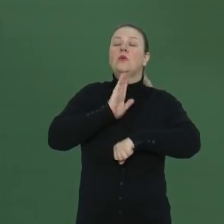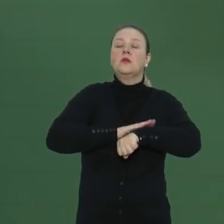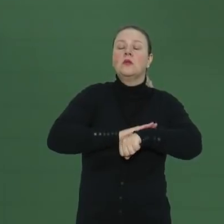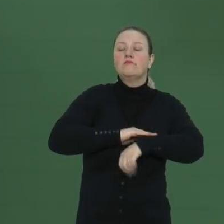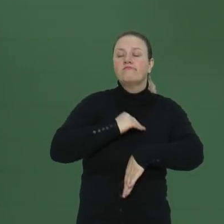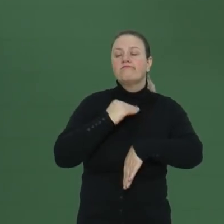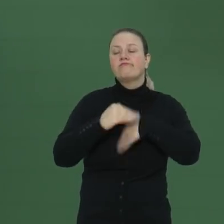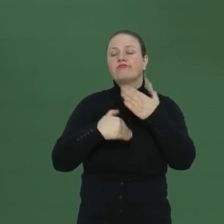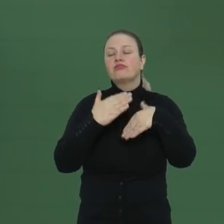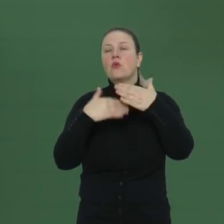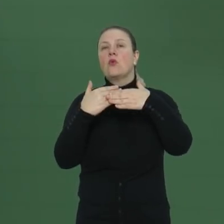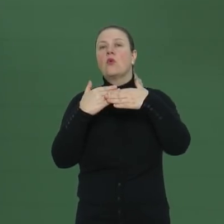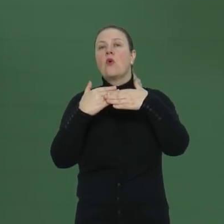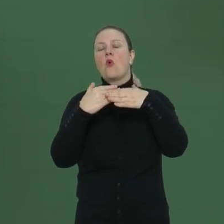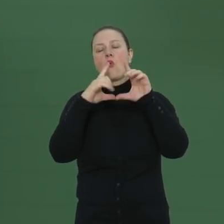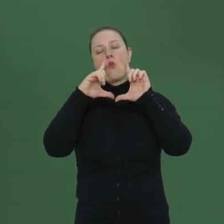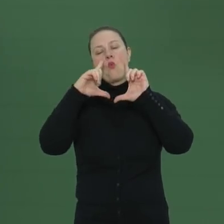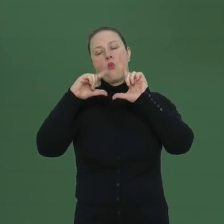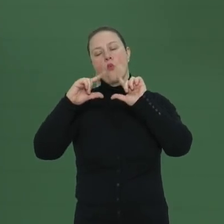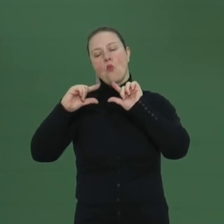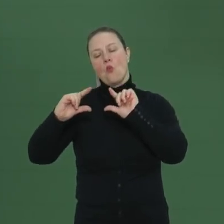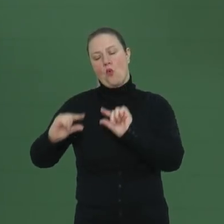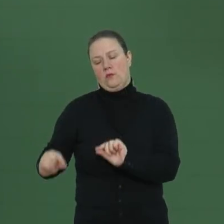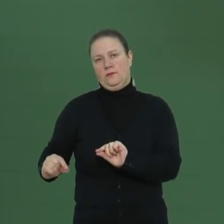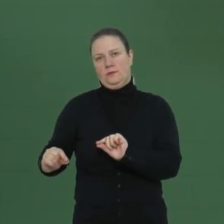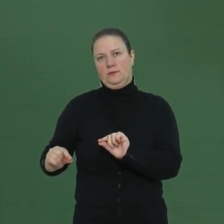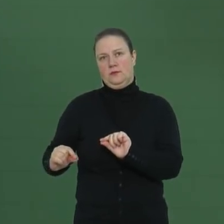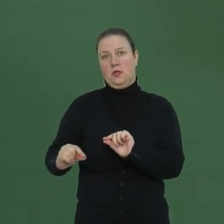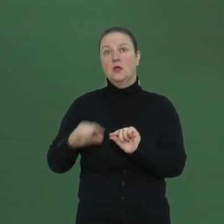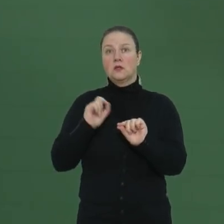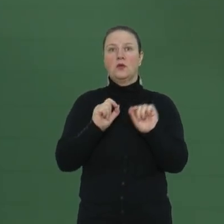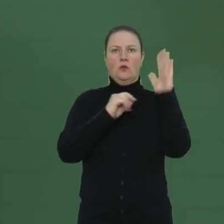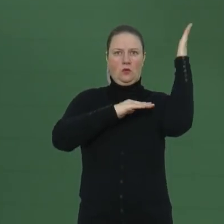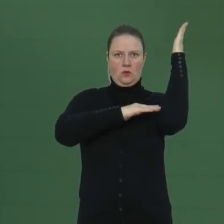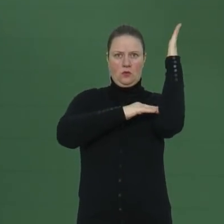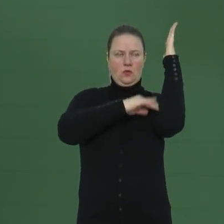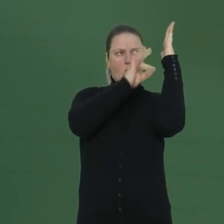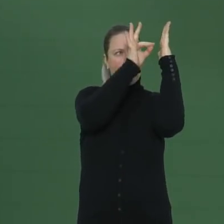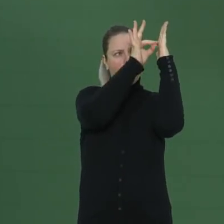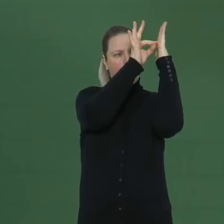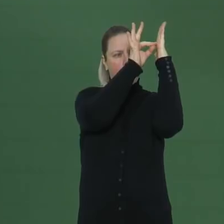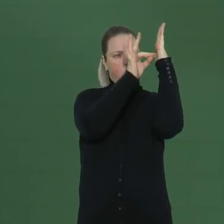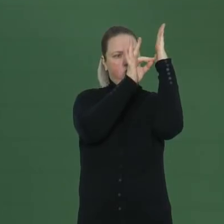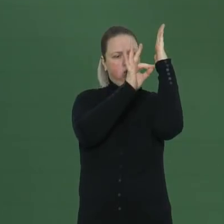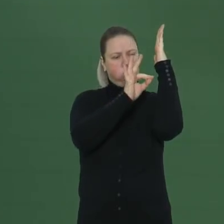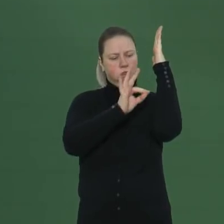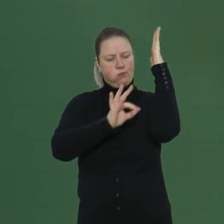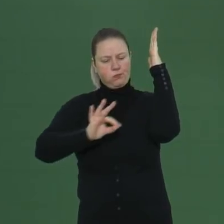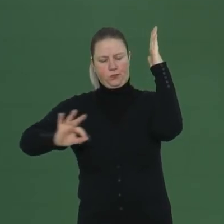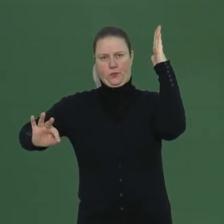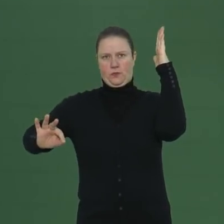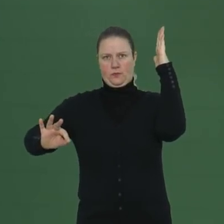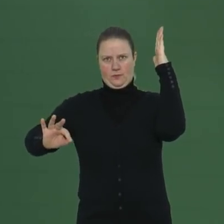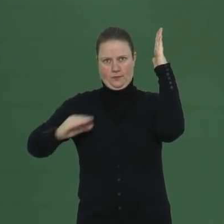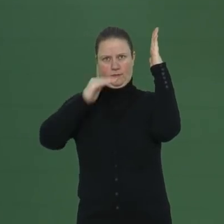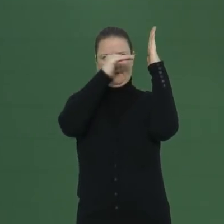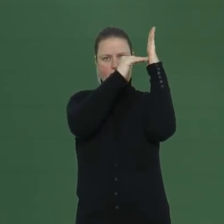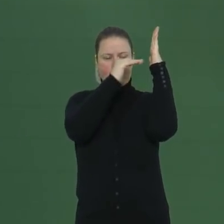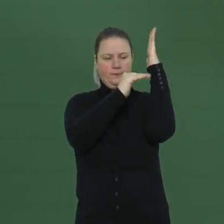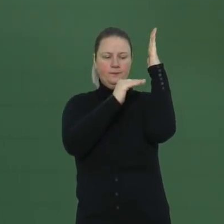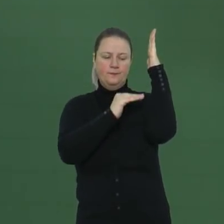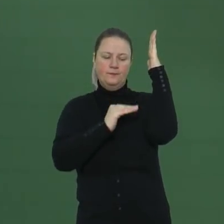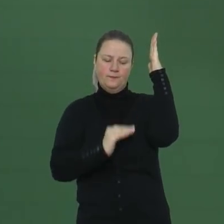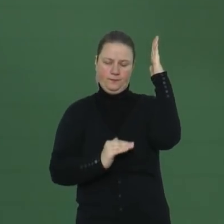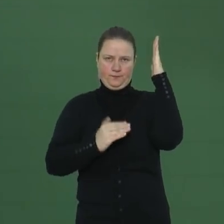mais ele vai perdendo, ok? Mas então esse gráfico vai o quê? Decrescendo. E aqui, como que eu faço? Eu posso fazer a